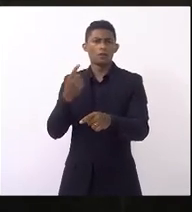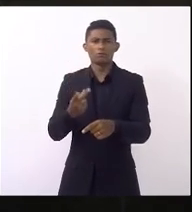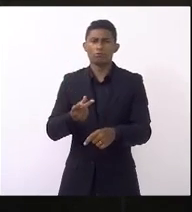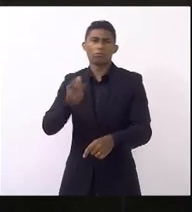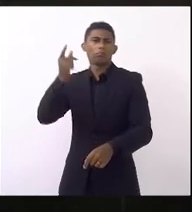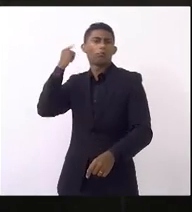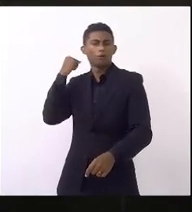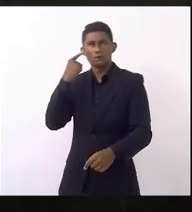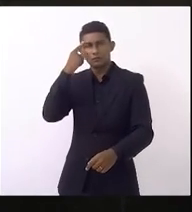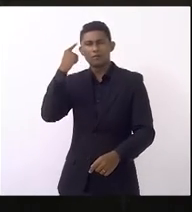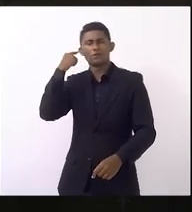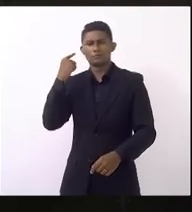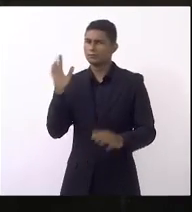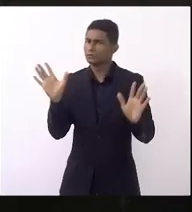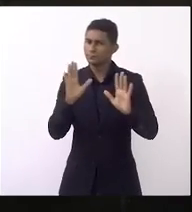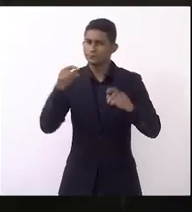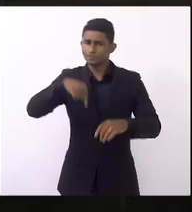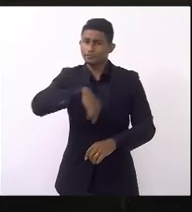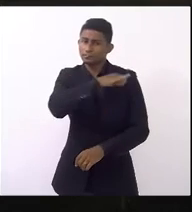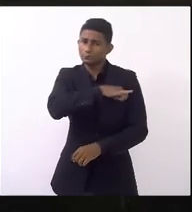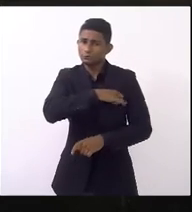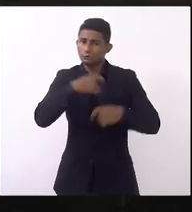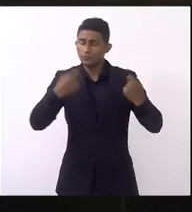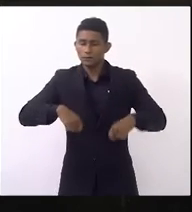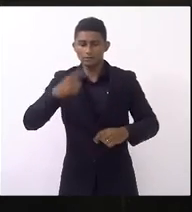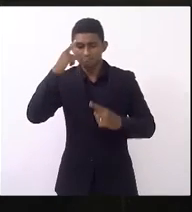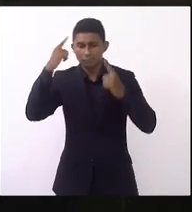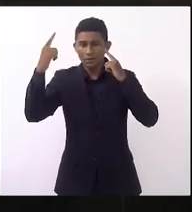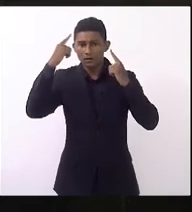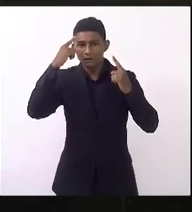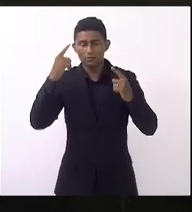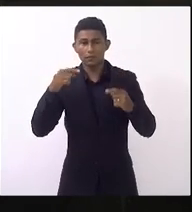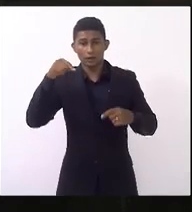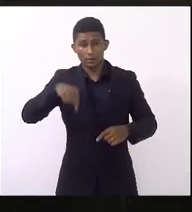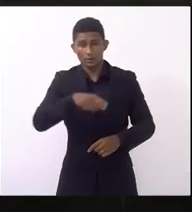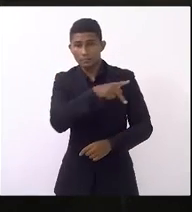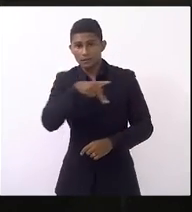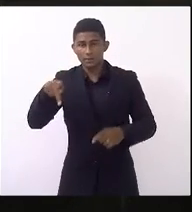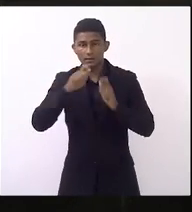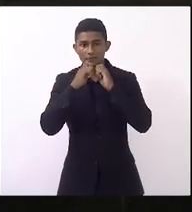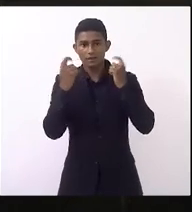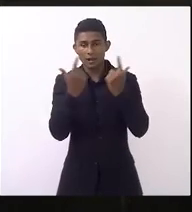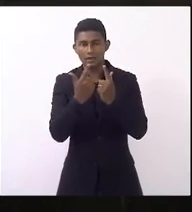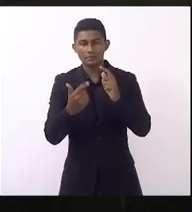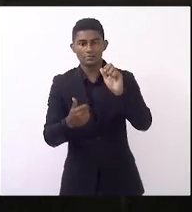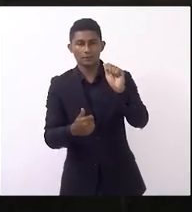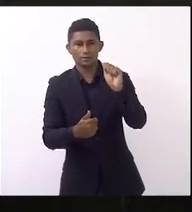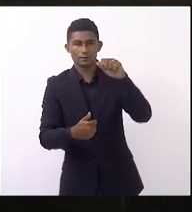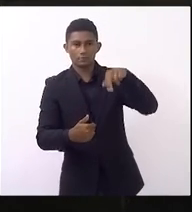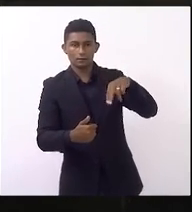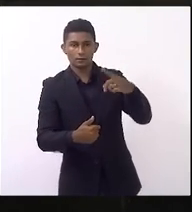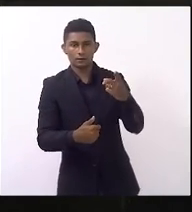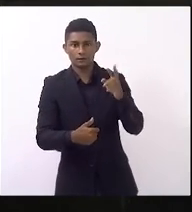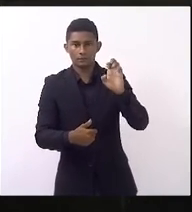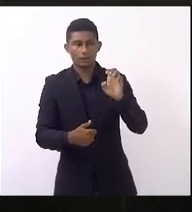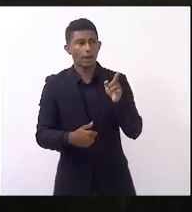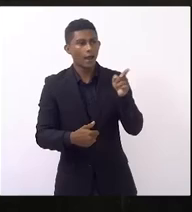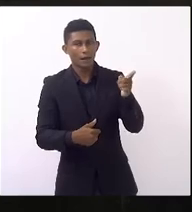precisa lembrar, aliás, o presidente desta casa, André Siciliano, quando prefeito de